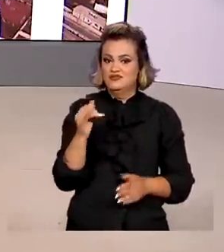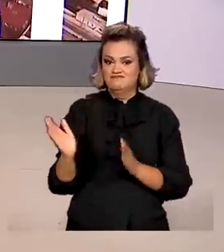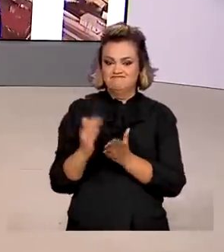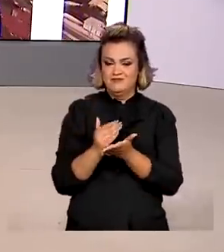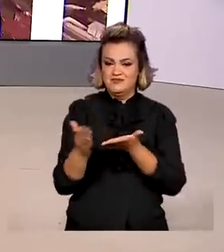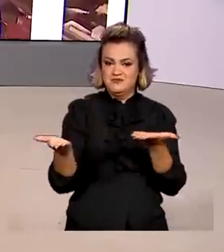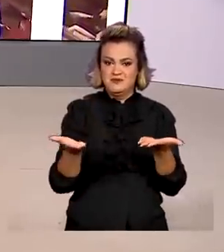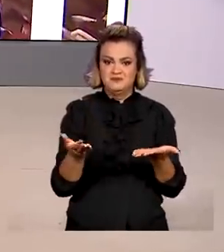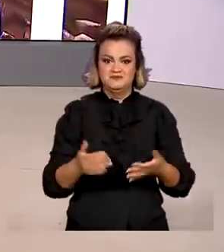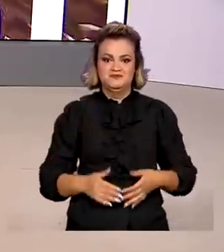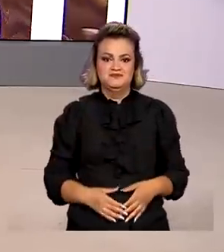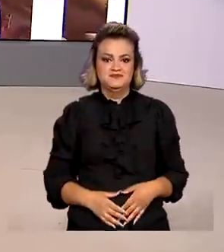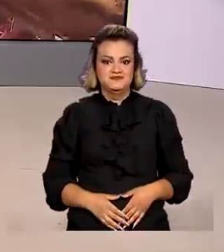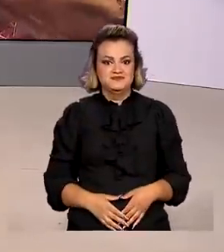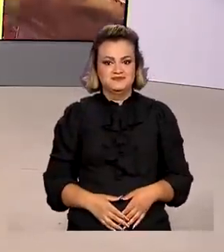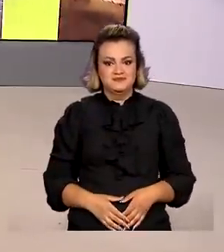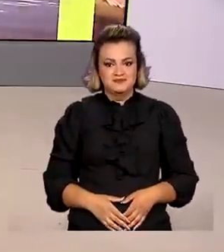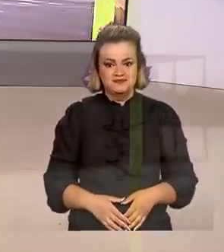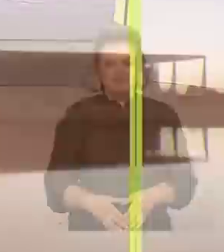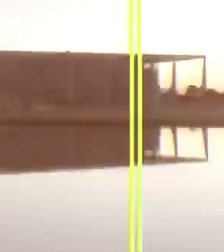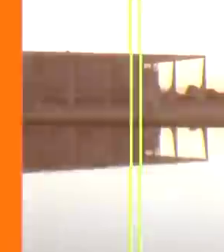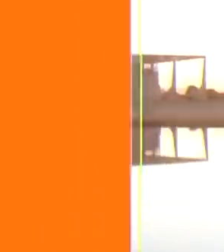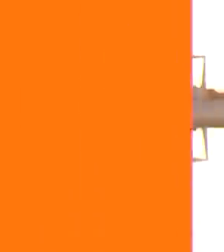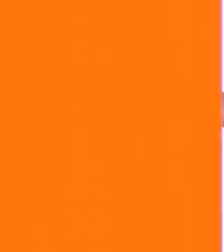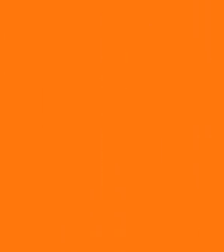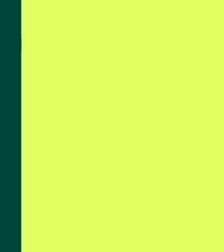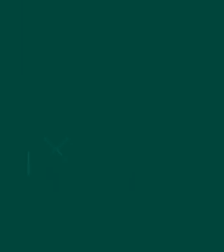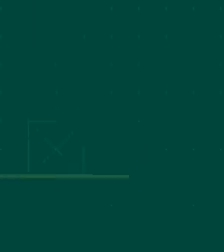O Brasil em Dia já está no ar.